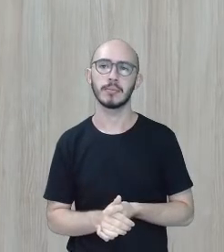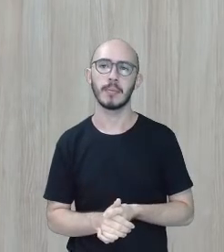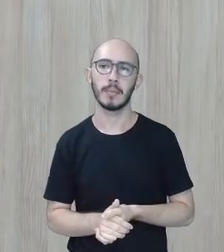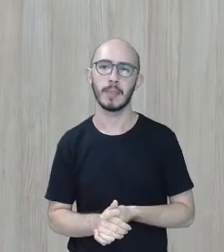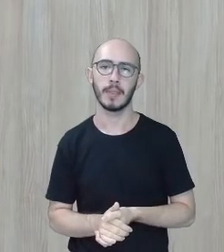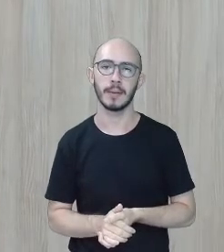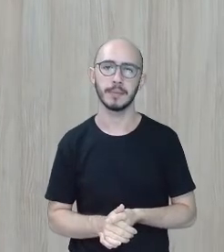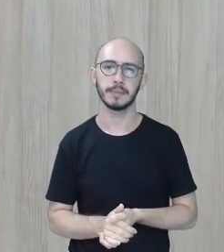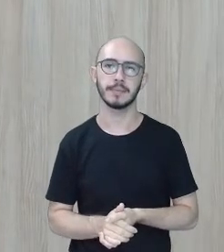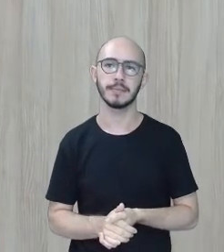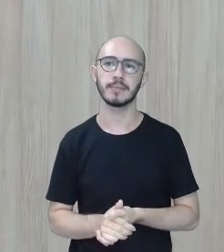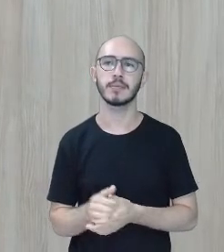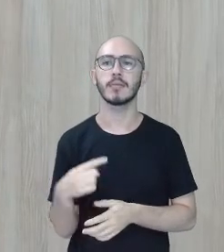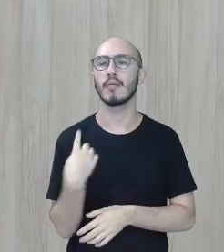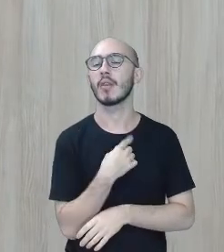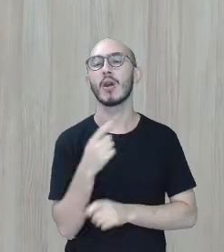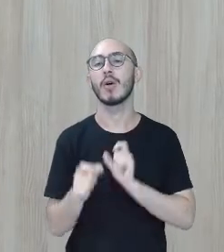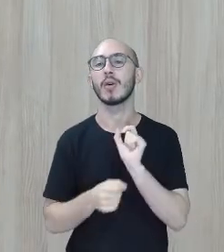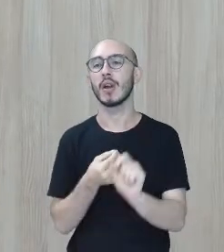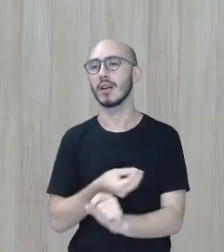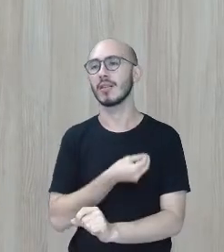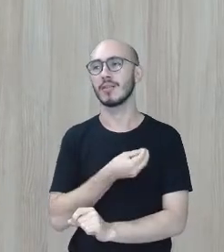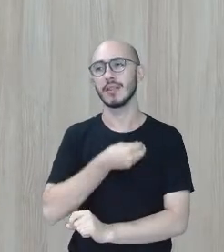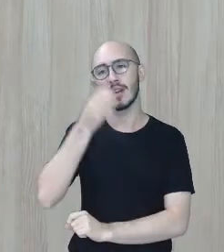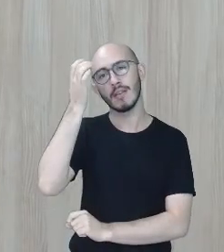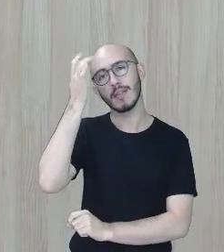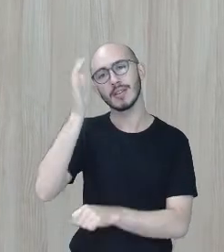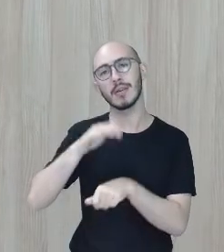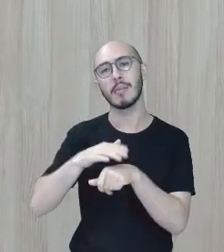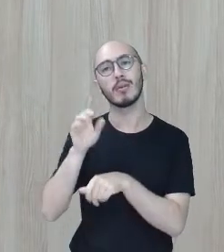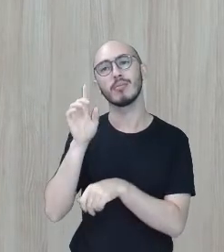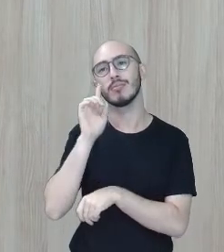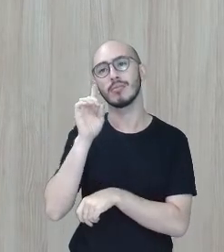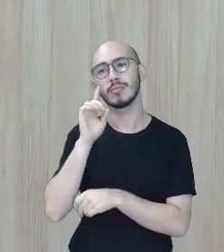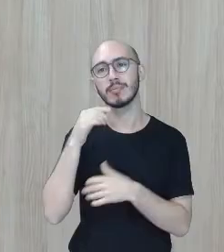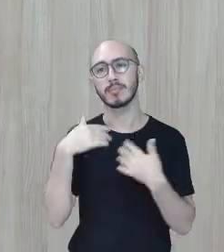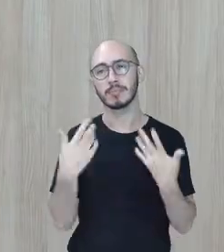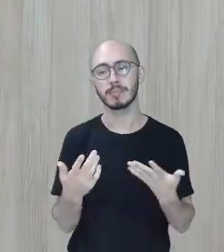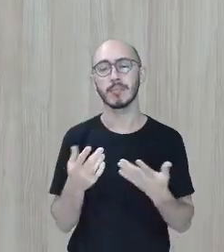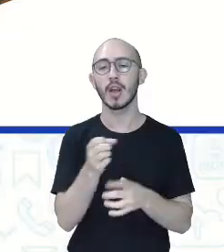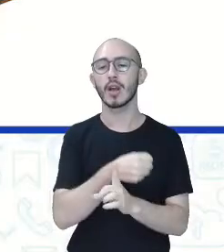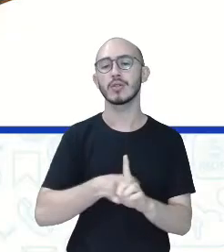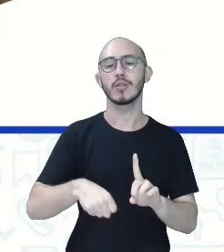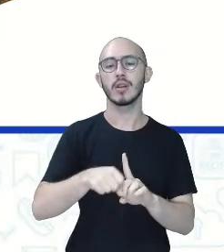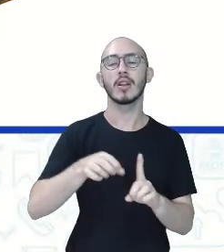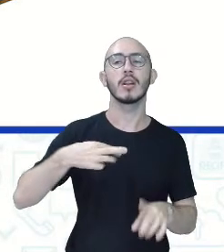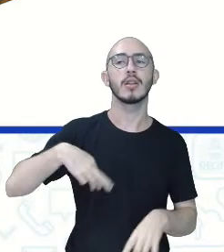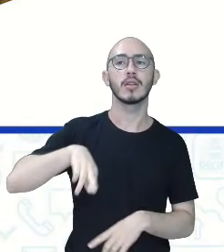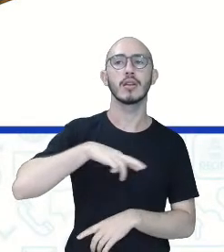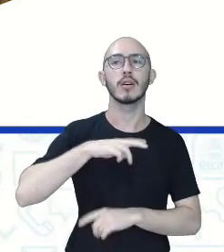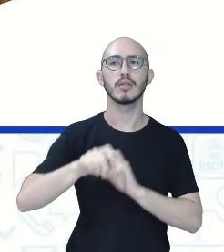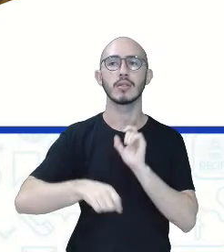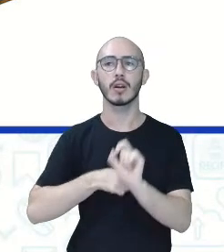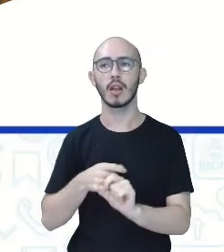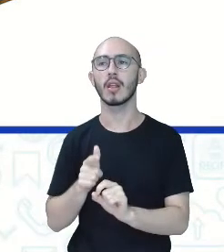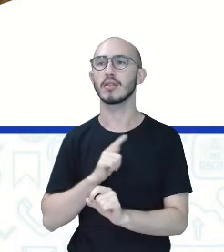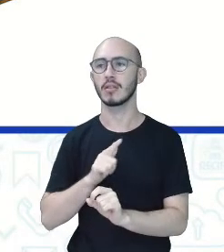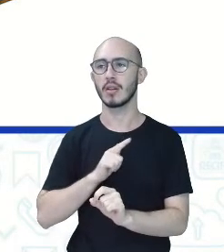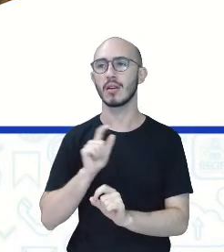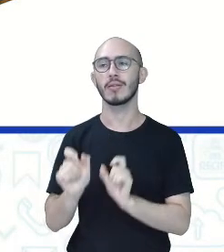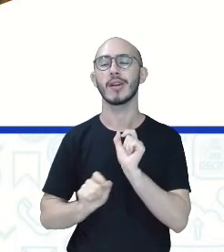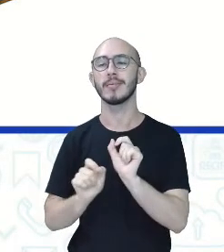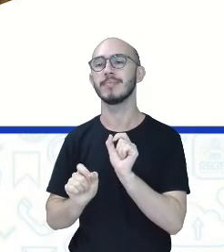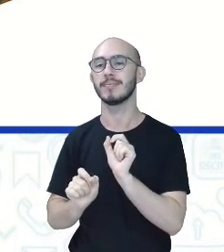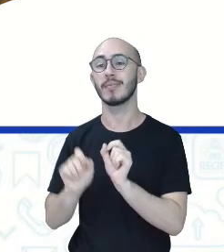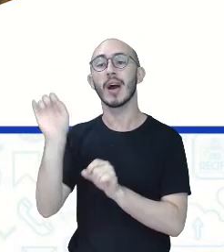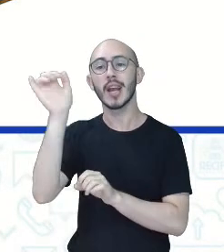nossas residências para facilitar a nossa vida diária. E a nossa sociedade, ela é bastante